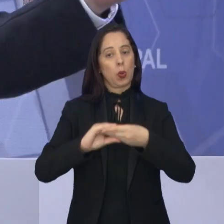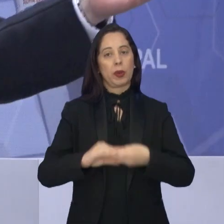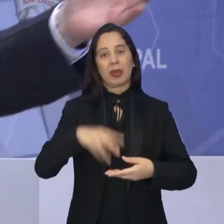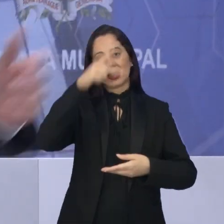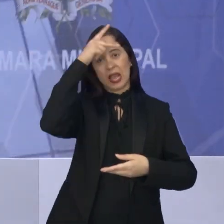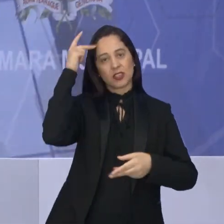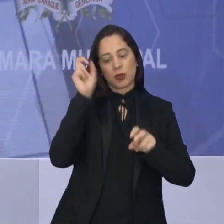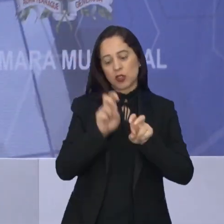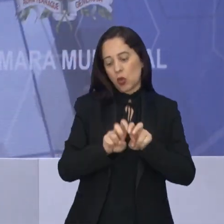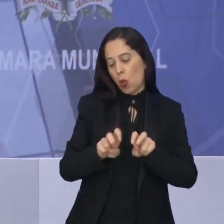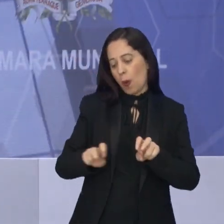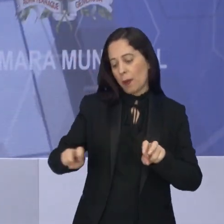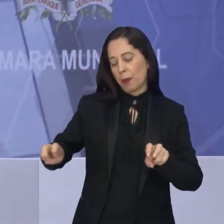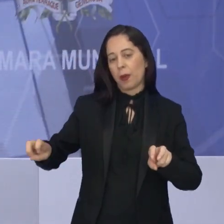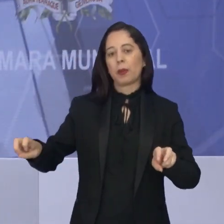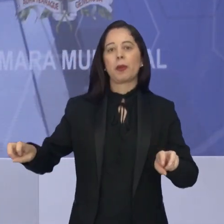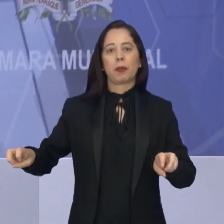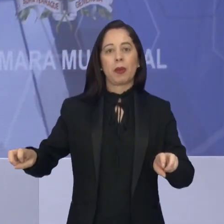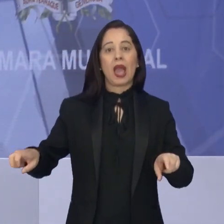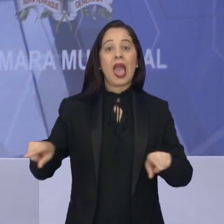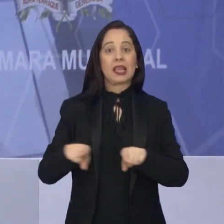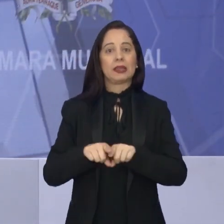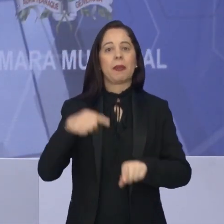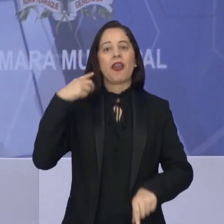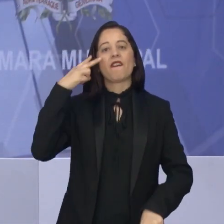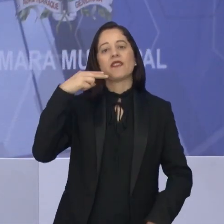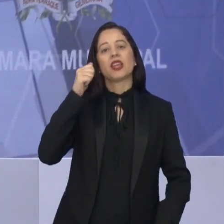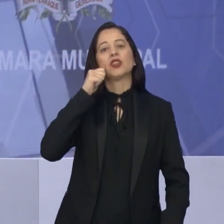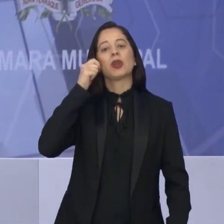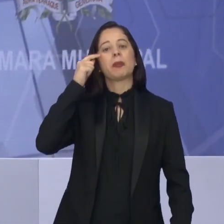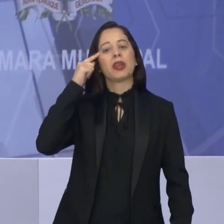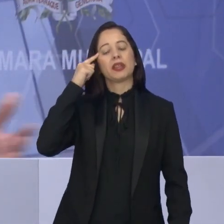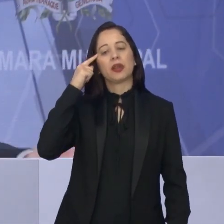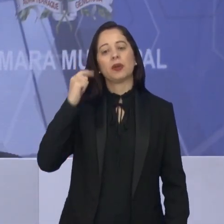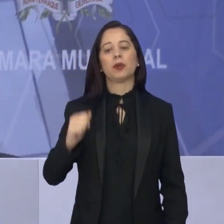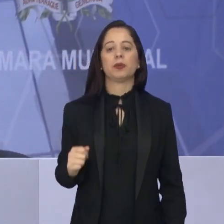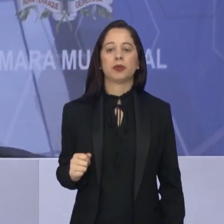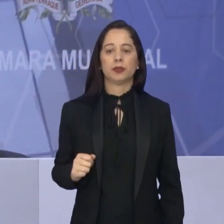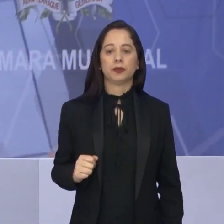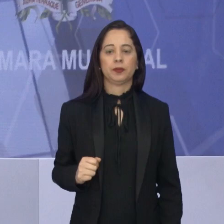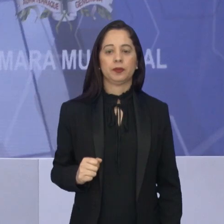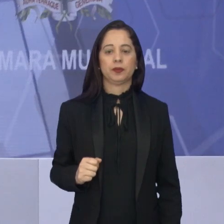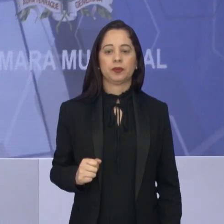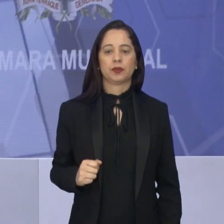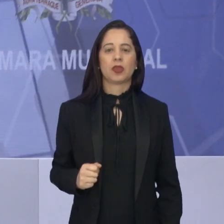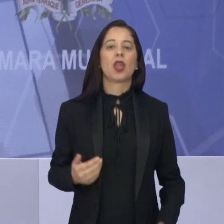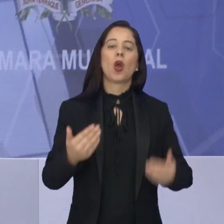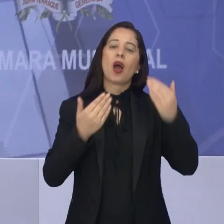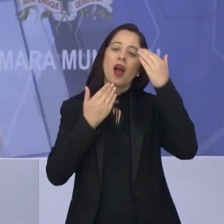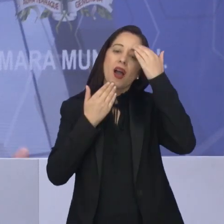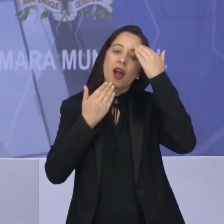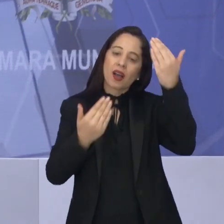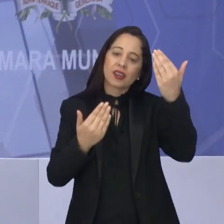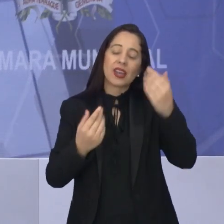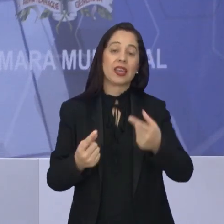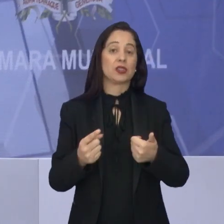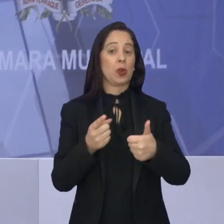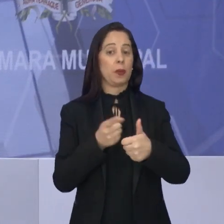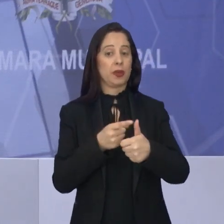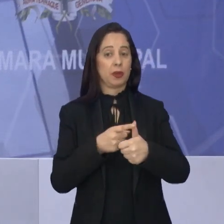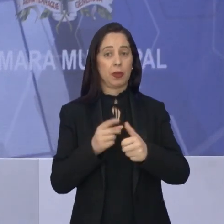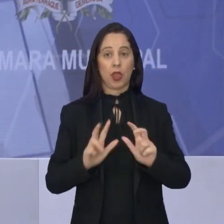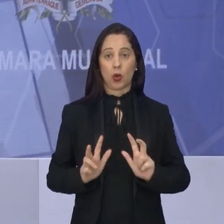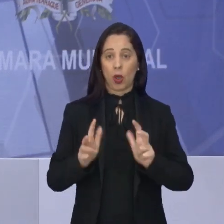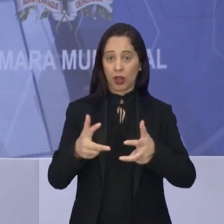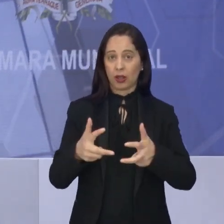em nome da vereadora Amélia Naomi, e agora queria fazer alguns agradecimentos. Então, em primeiro lugar, à Câmara